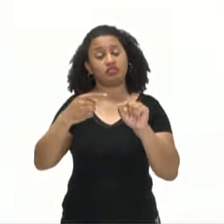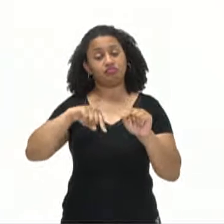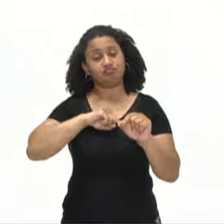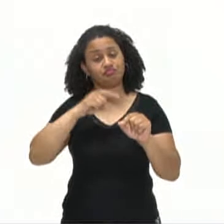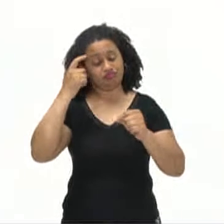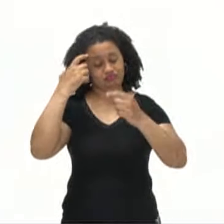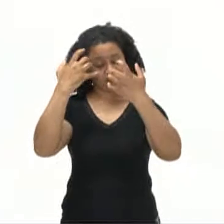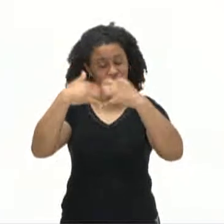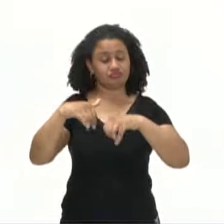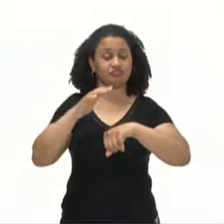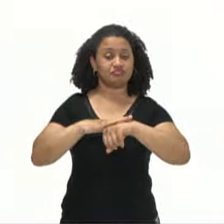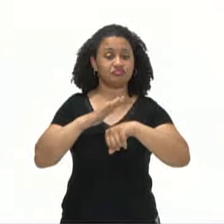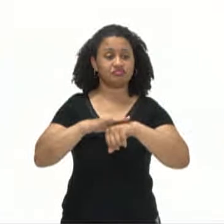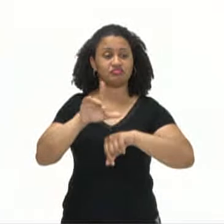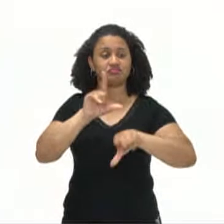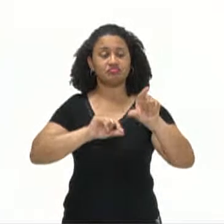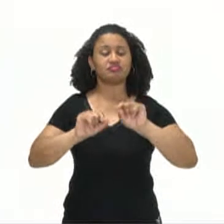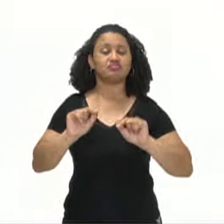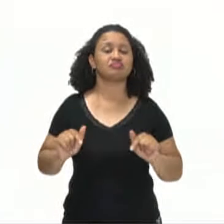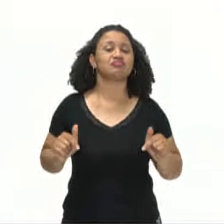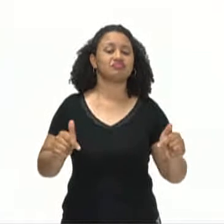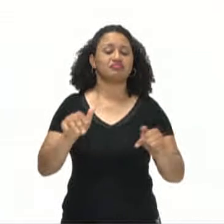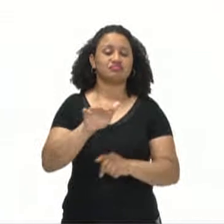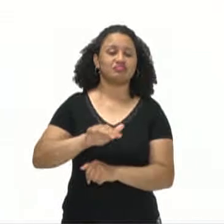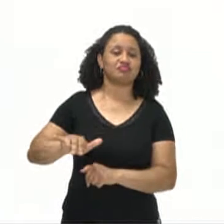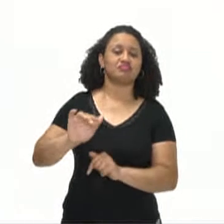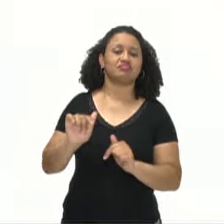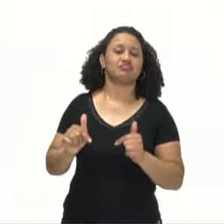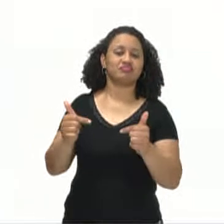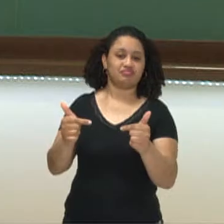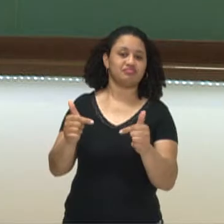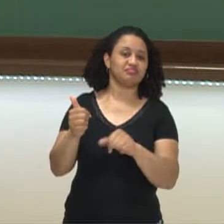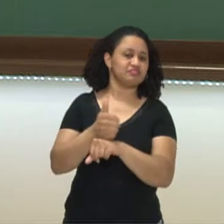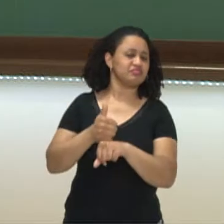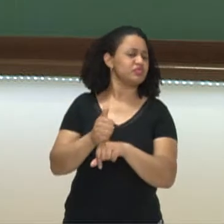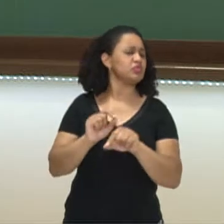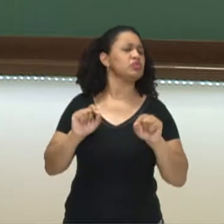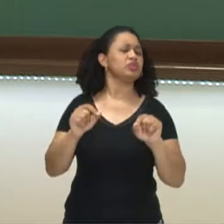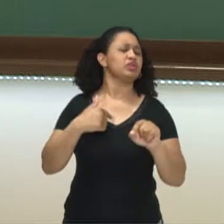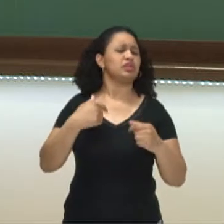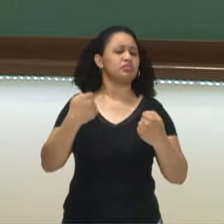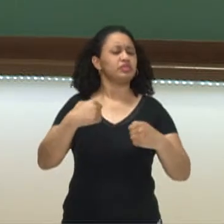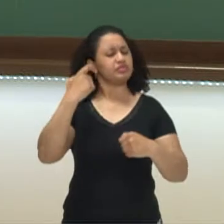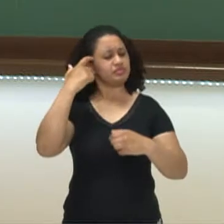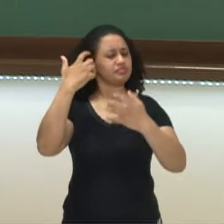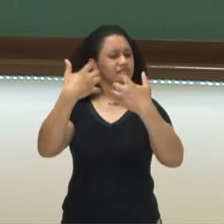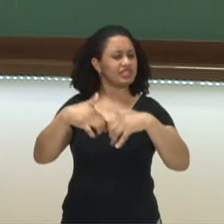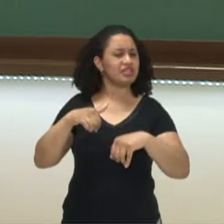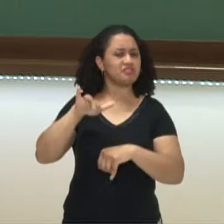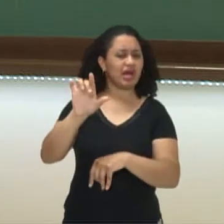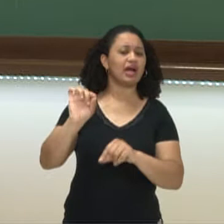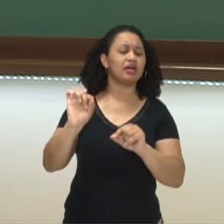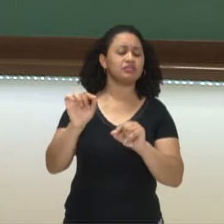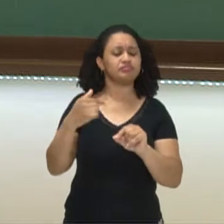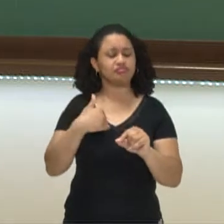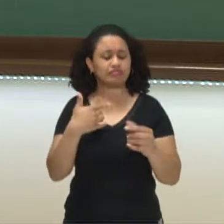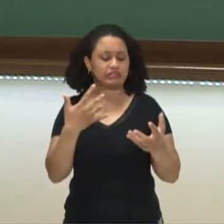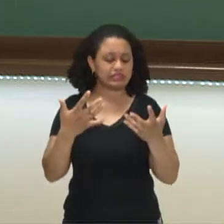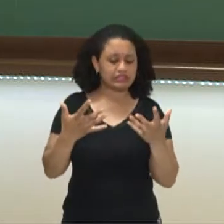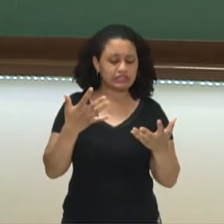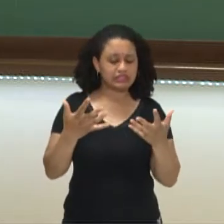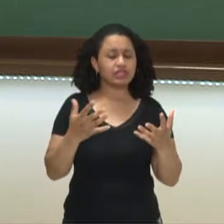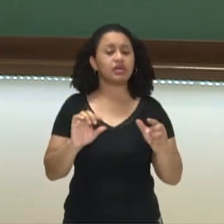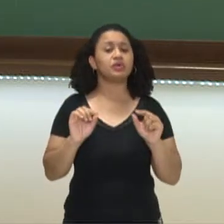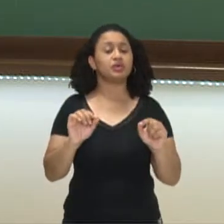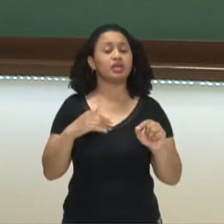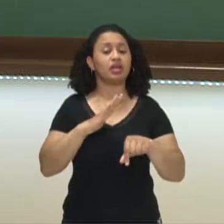da escolha da área da atuação profissional. O que eu tenho que pensar mais? O que eu tenho que dar mais peso na